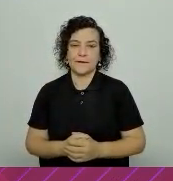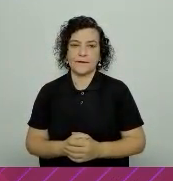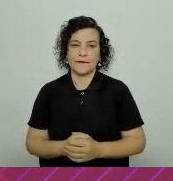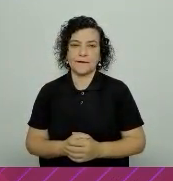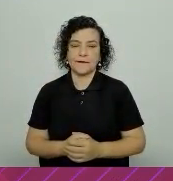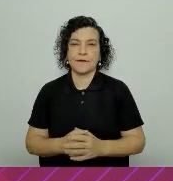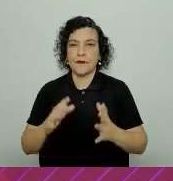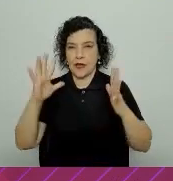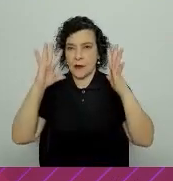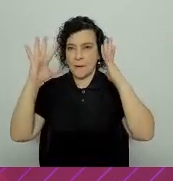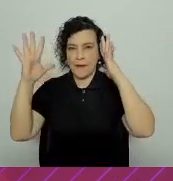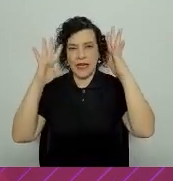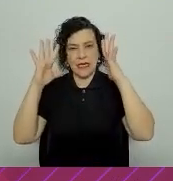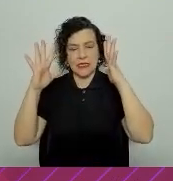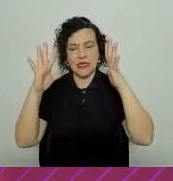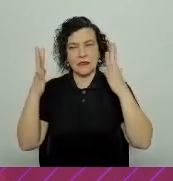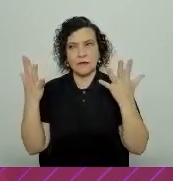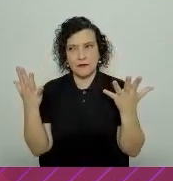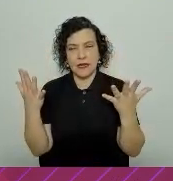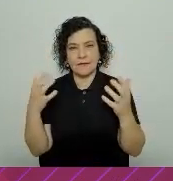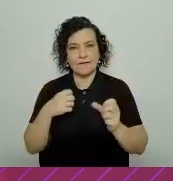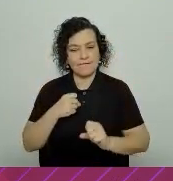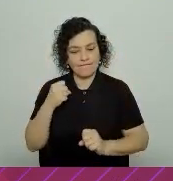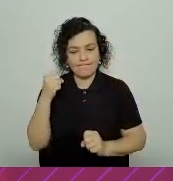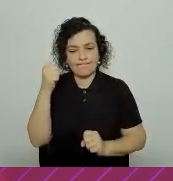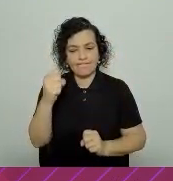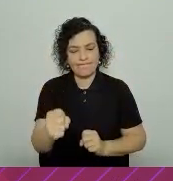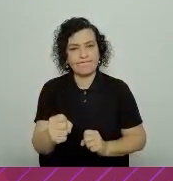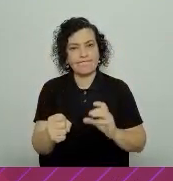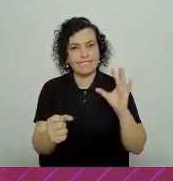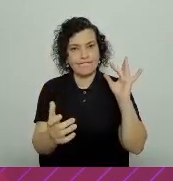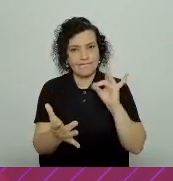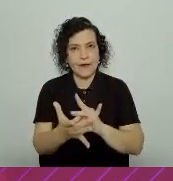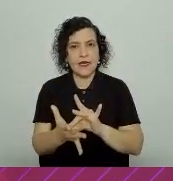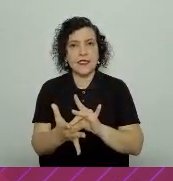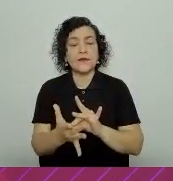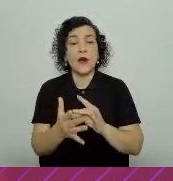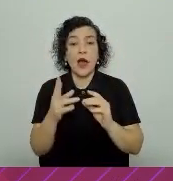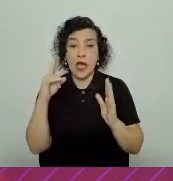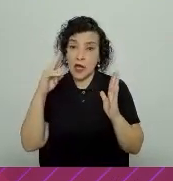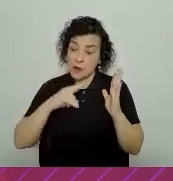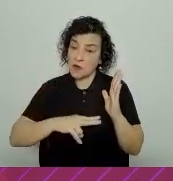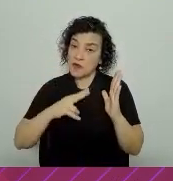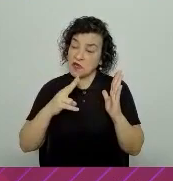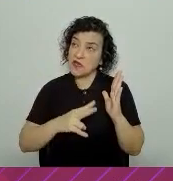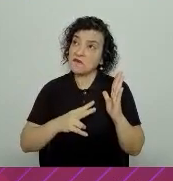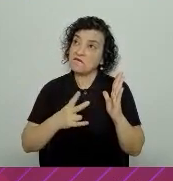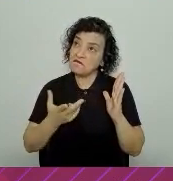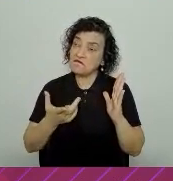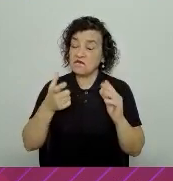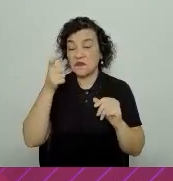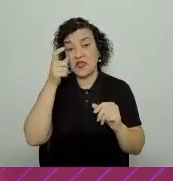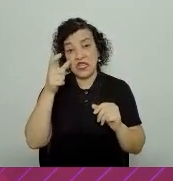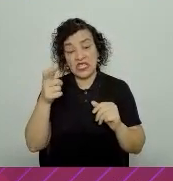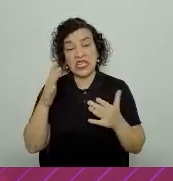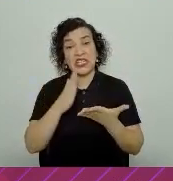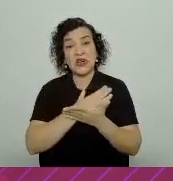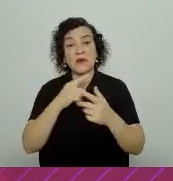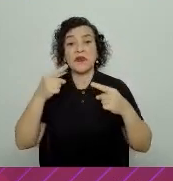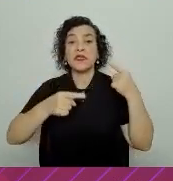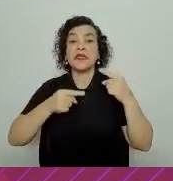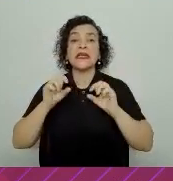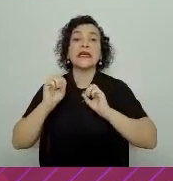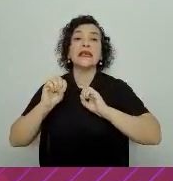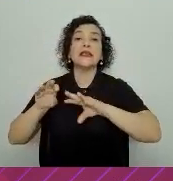pensando na imersão e na presença né Eu li Achei bem interessante algumas discussões que eu tive por exemplo a educação